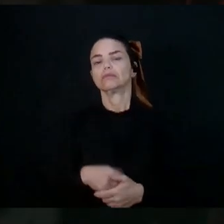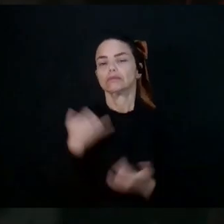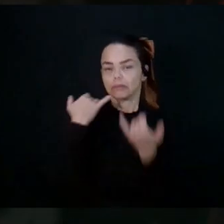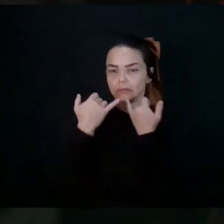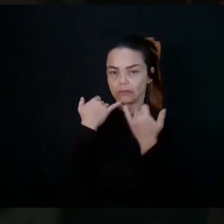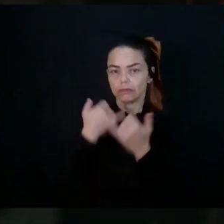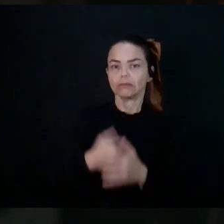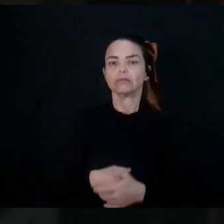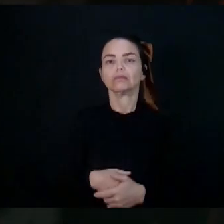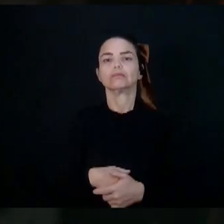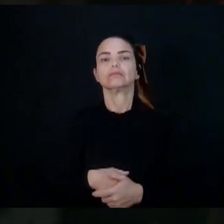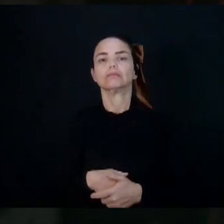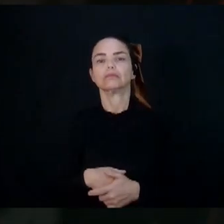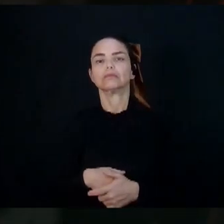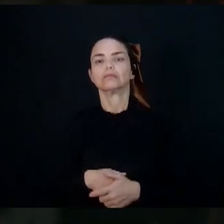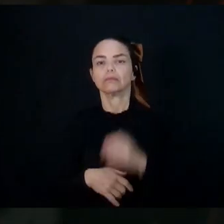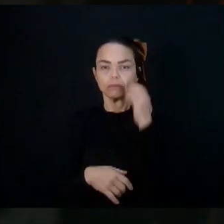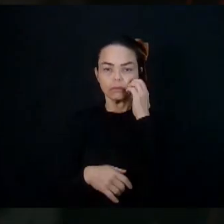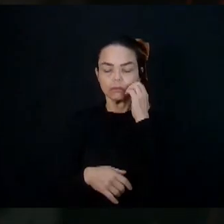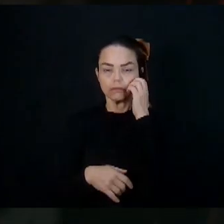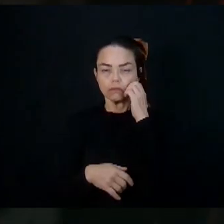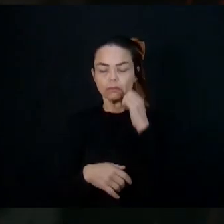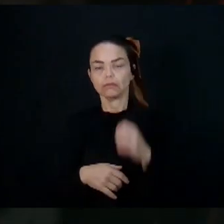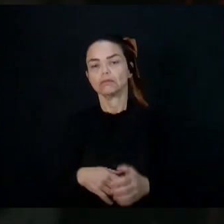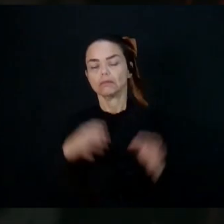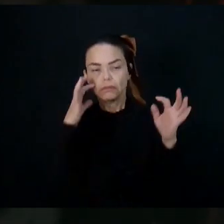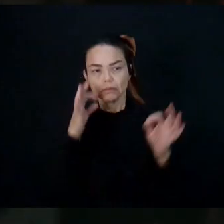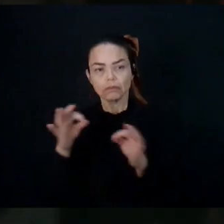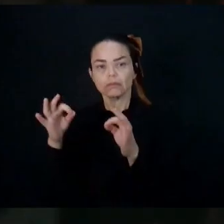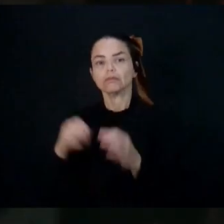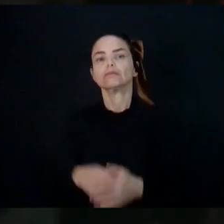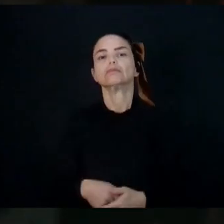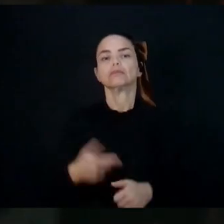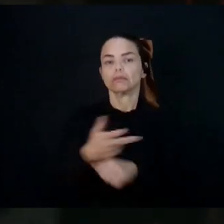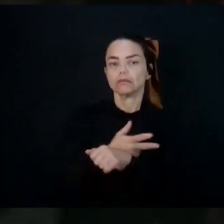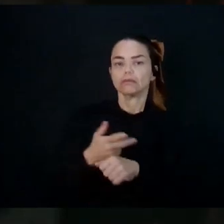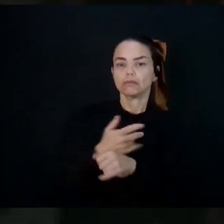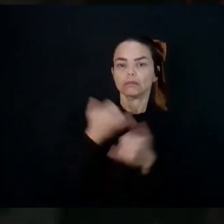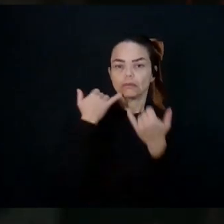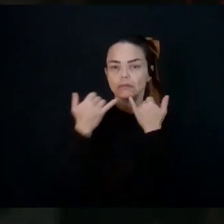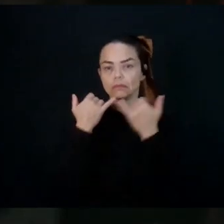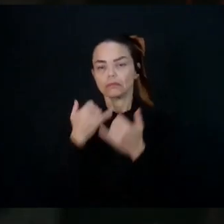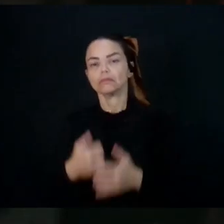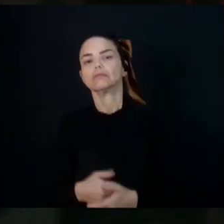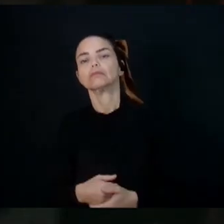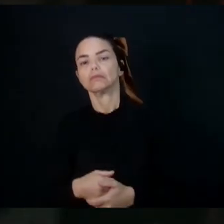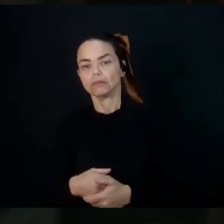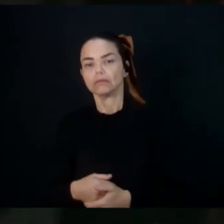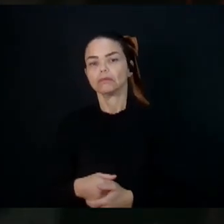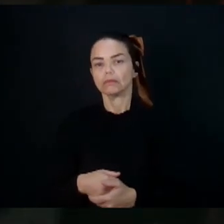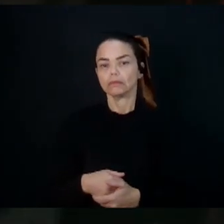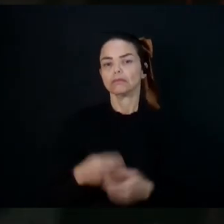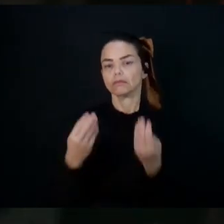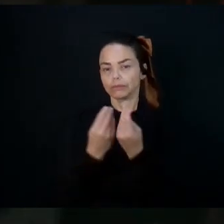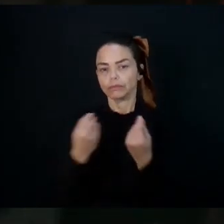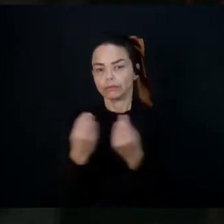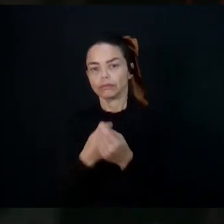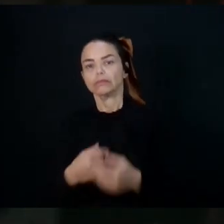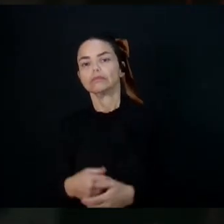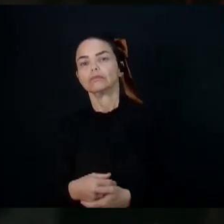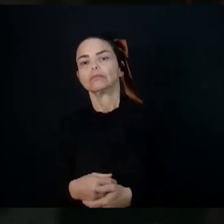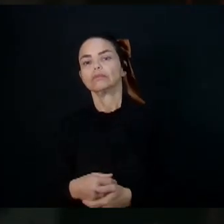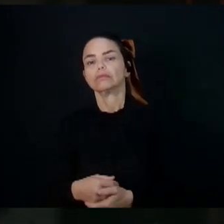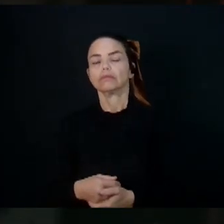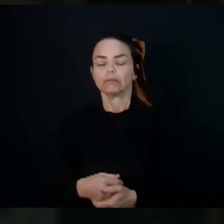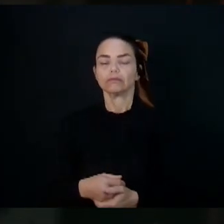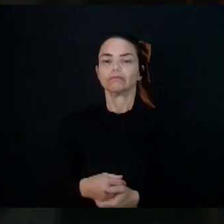pessoa, sobre o que você está vendo, sabe? Busque informação, mas informação de qualidade, tá bom, gente? É